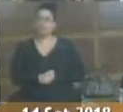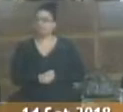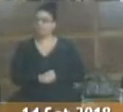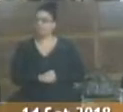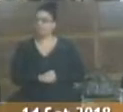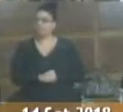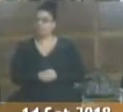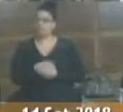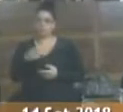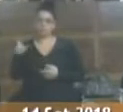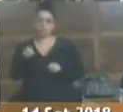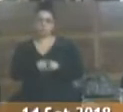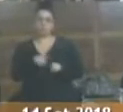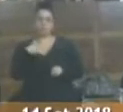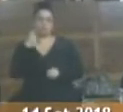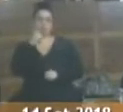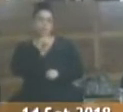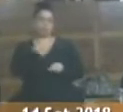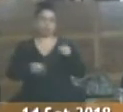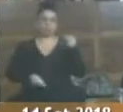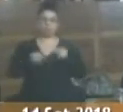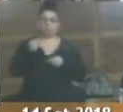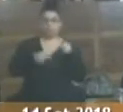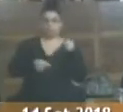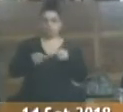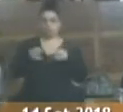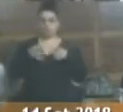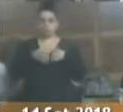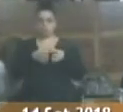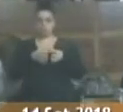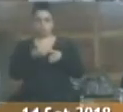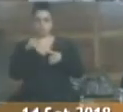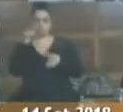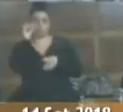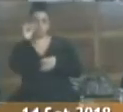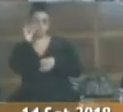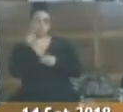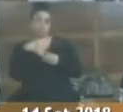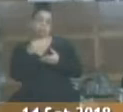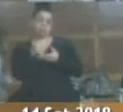época, discutir com a comunidade e achar interessante, e a gente aprova.